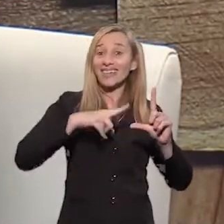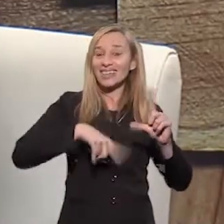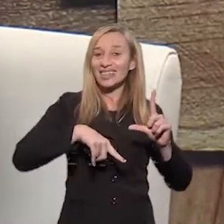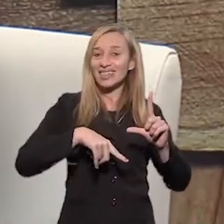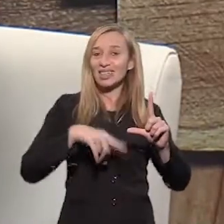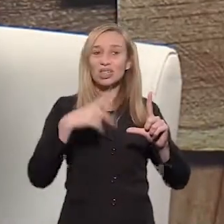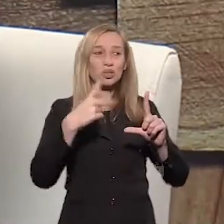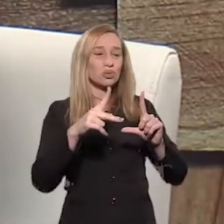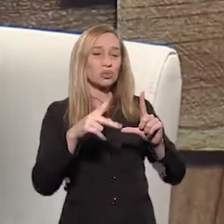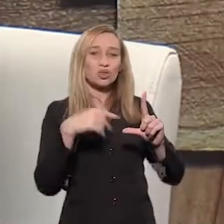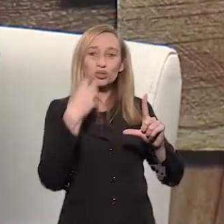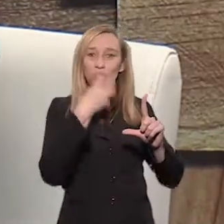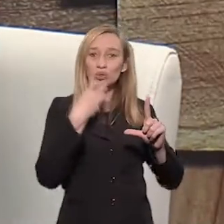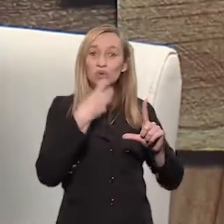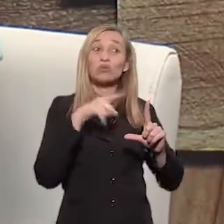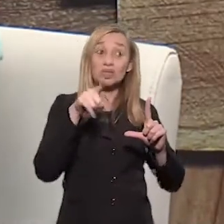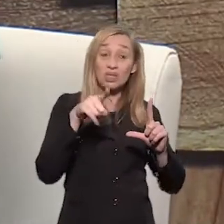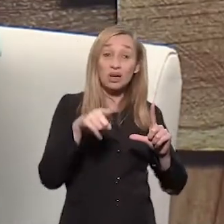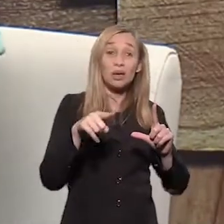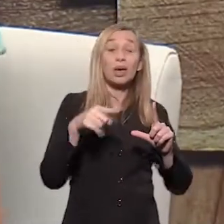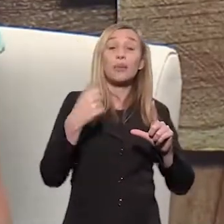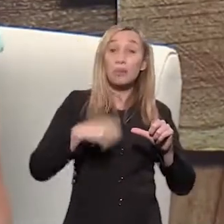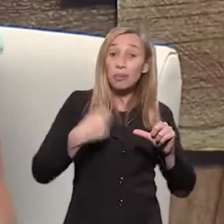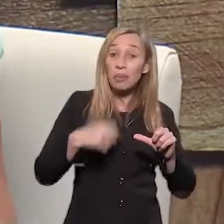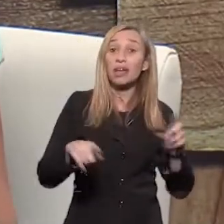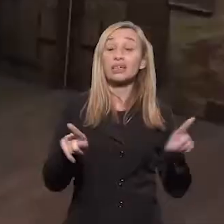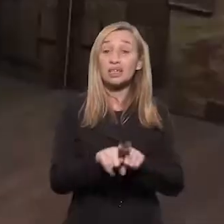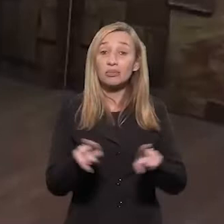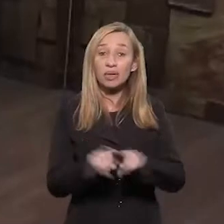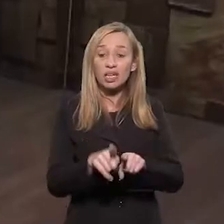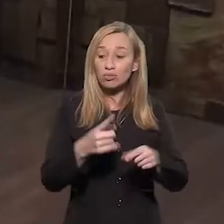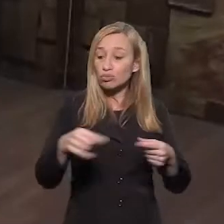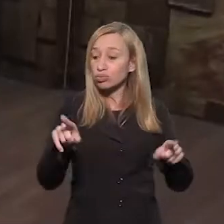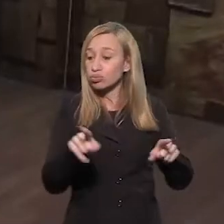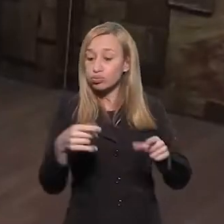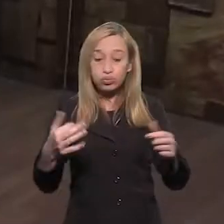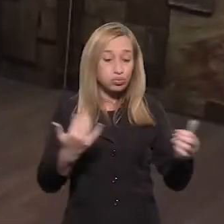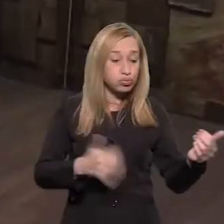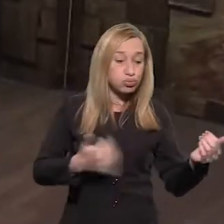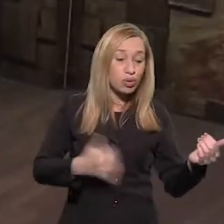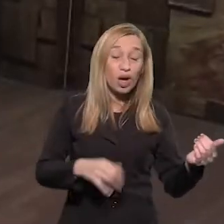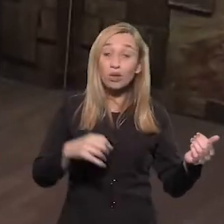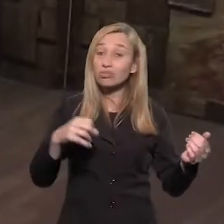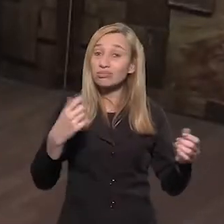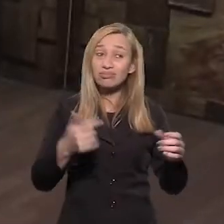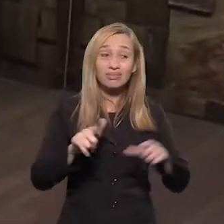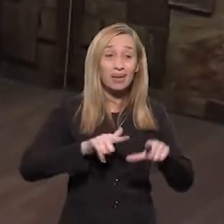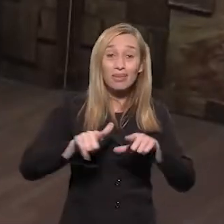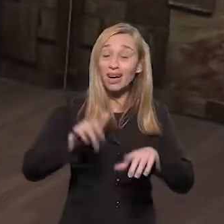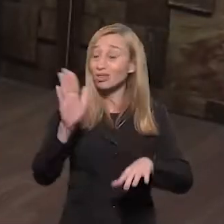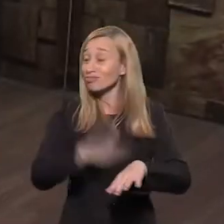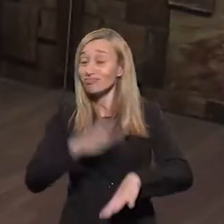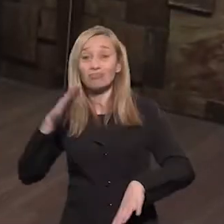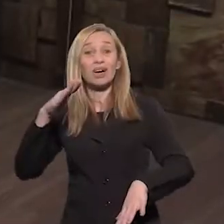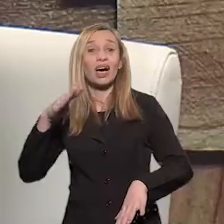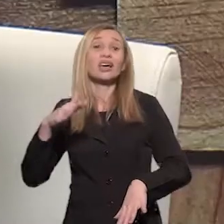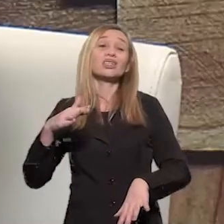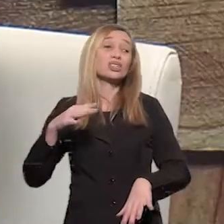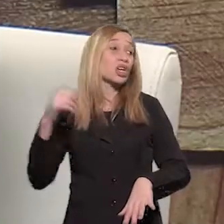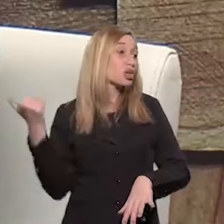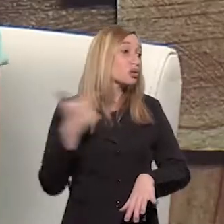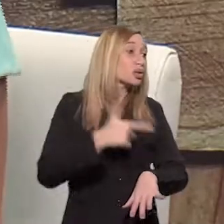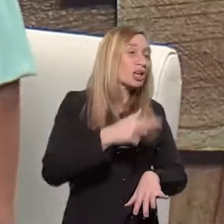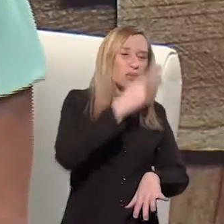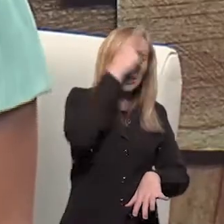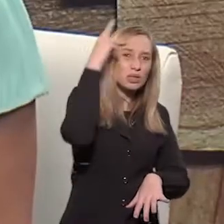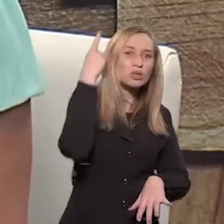a letra das suas músicas, você prepara os arranjos, a melodia, é um trabalho muito maior do que